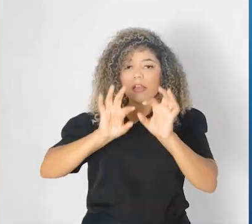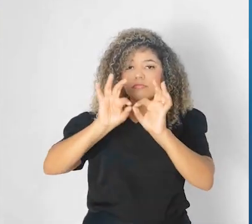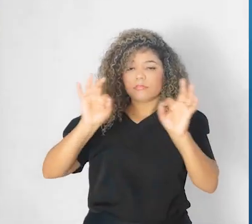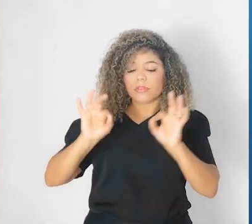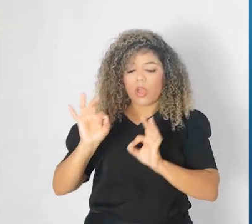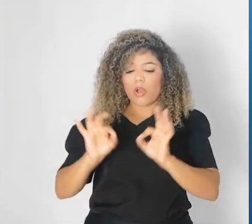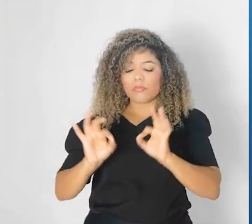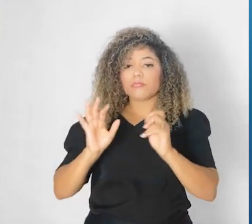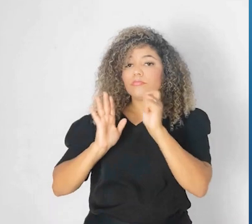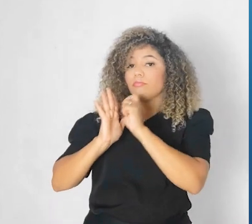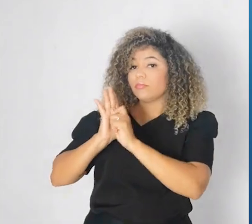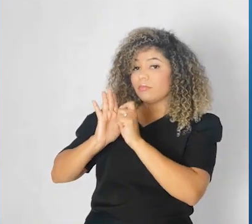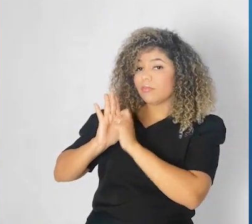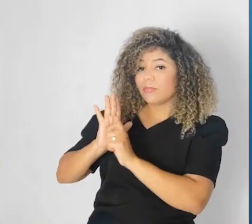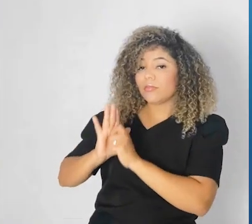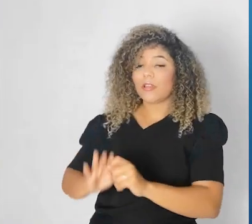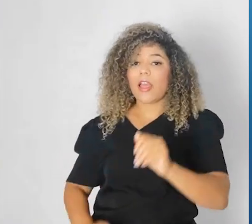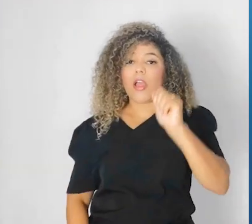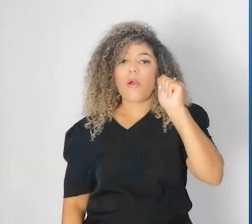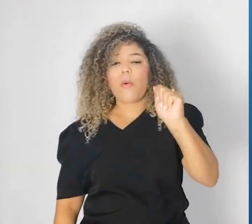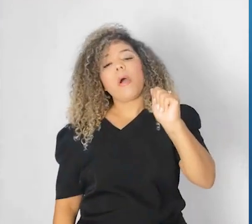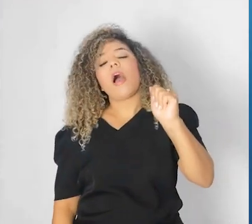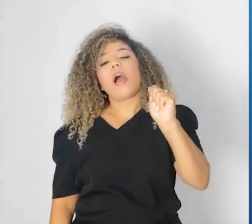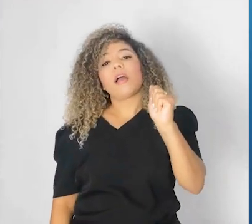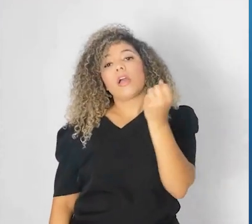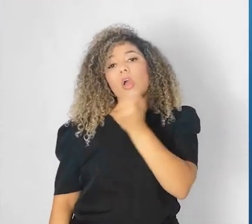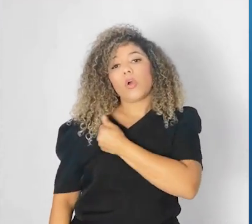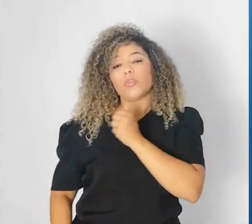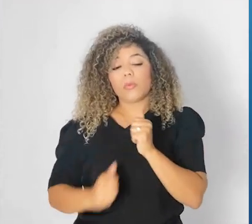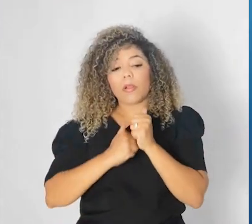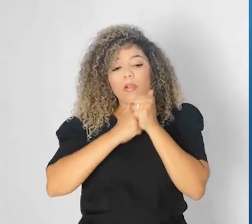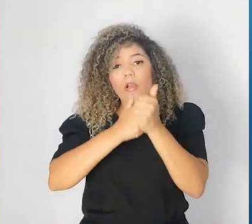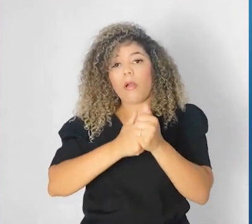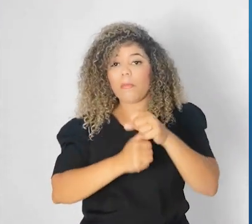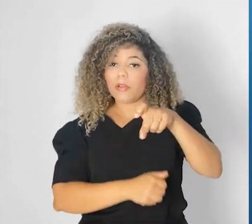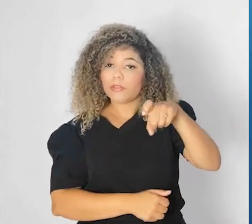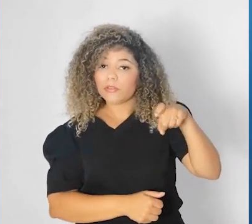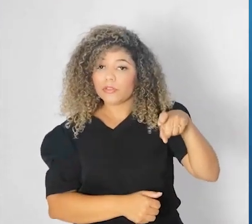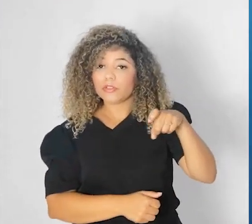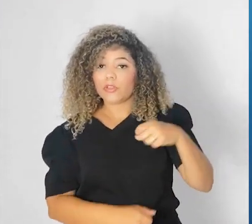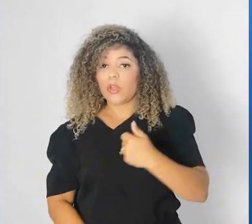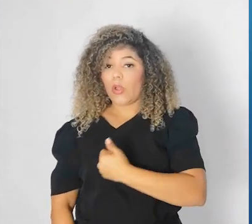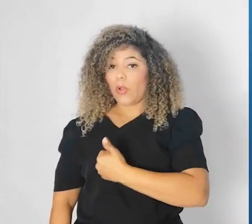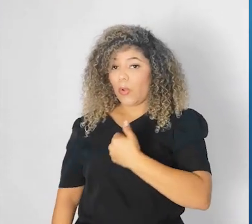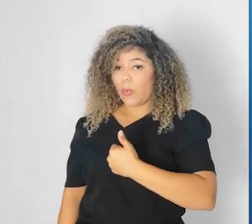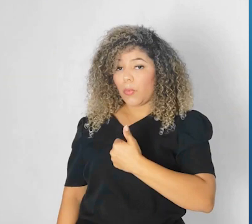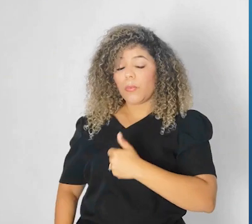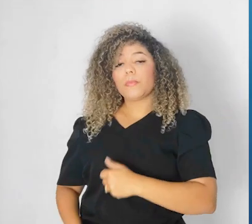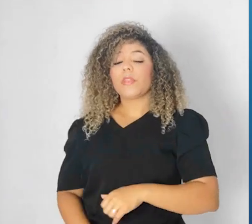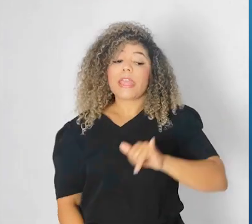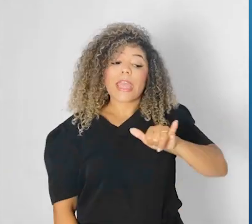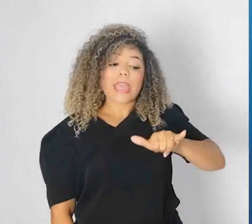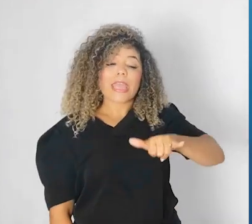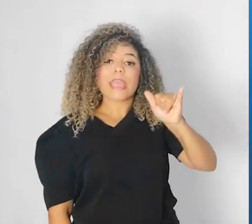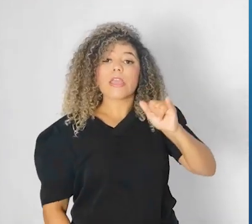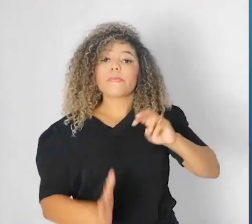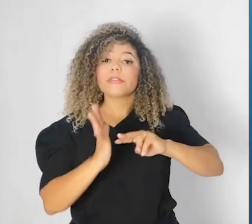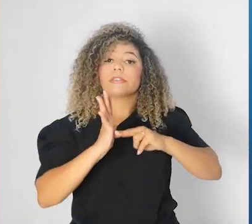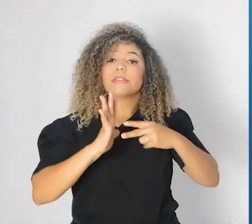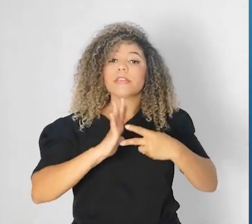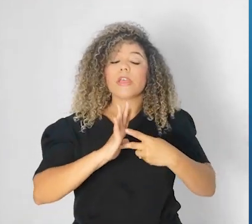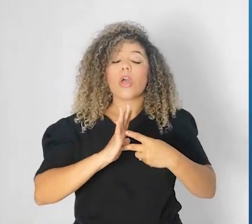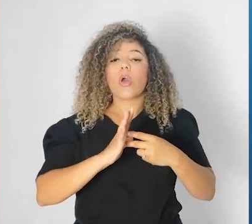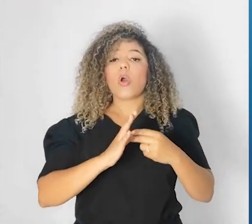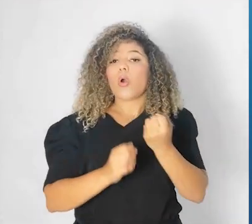Ó. O a seria um número que acompanha x, nesse caso aqui é 1, quando não mostra é 1. E o y seria um número que acompanha b, quando